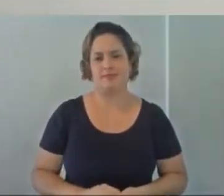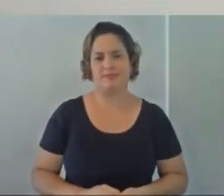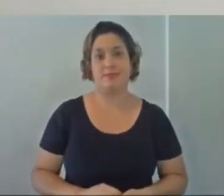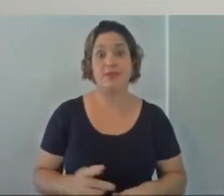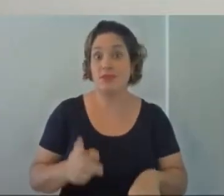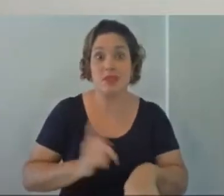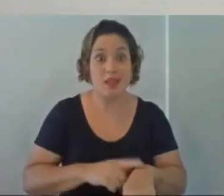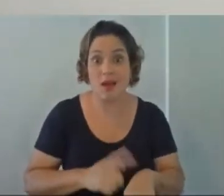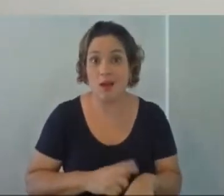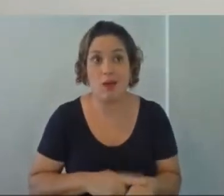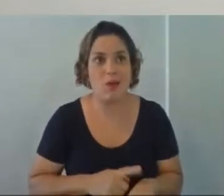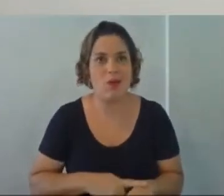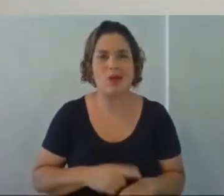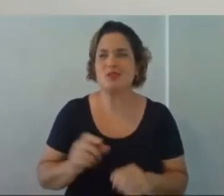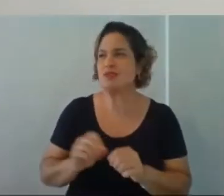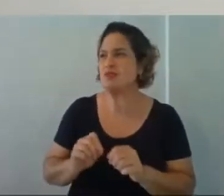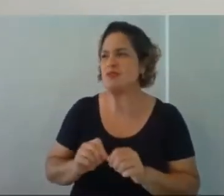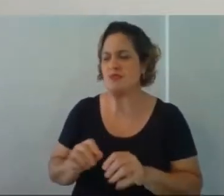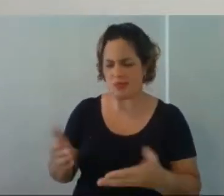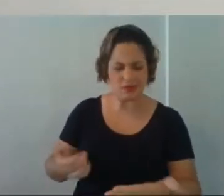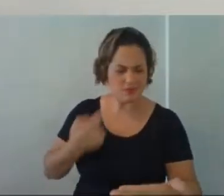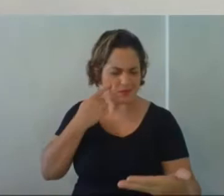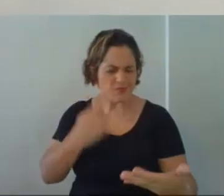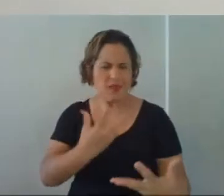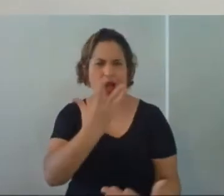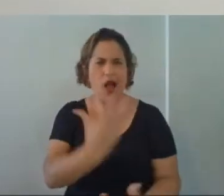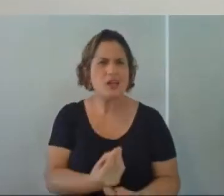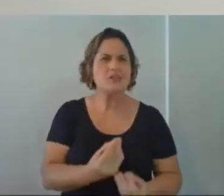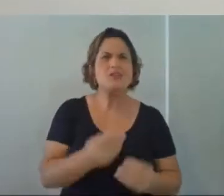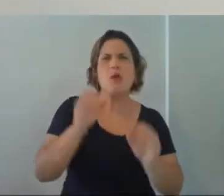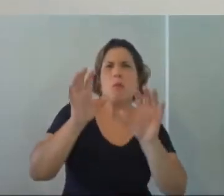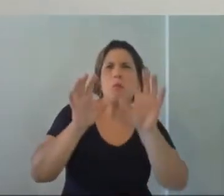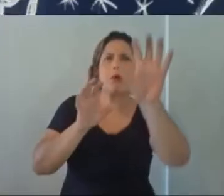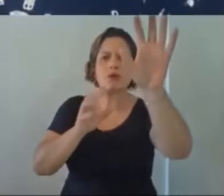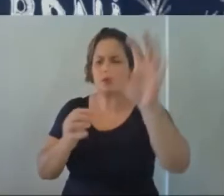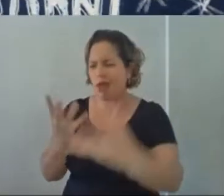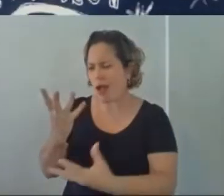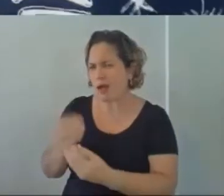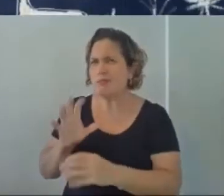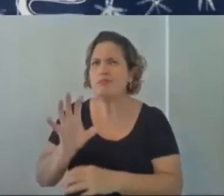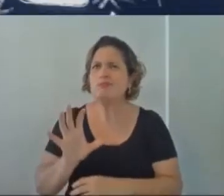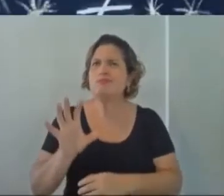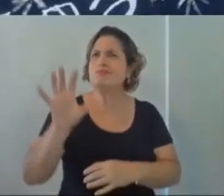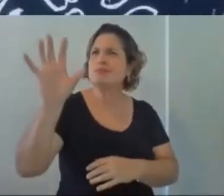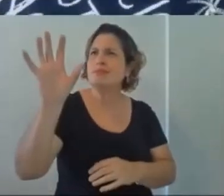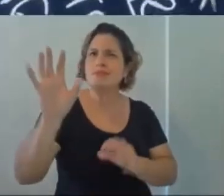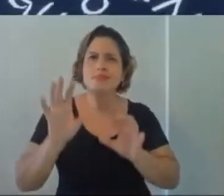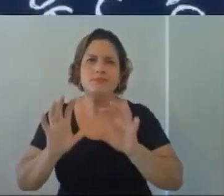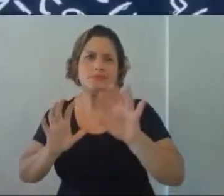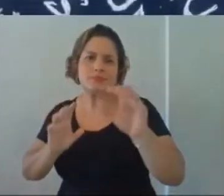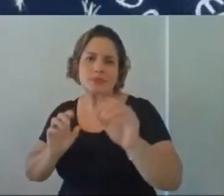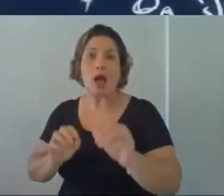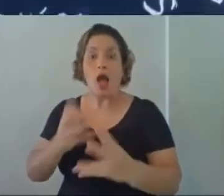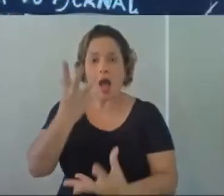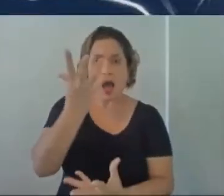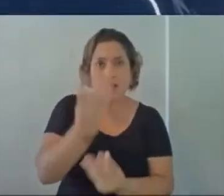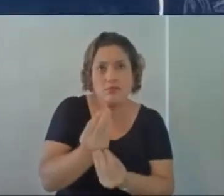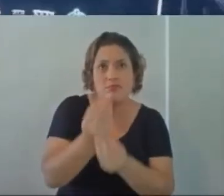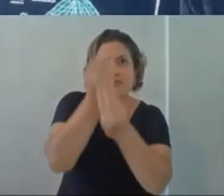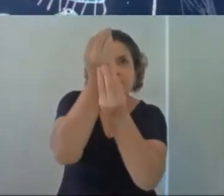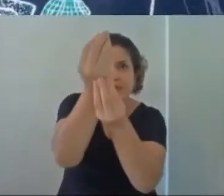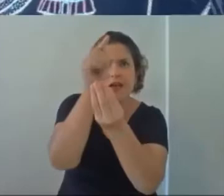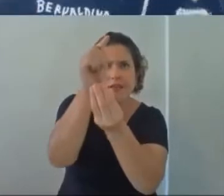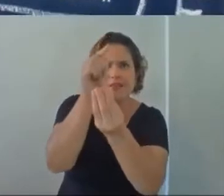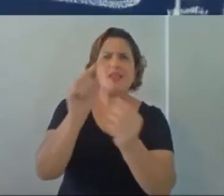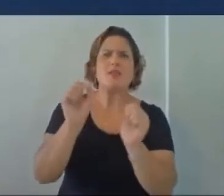a gente foi compondo, distribuindo as obras no espaço e com intervenções em desenho, com caneta, na